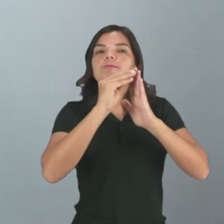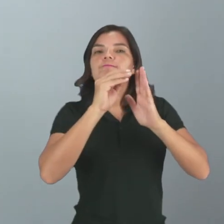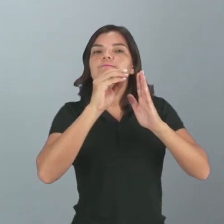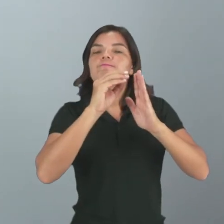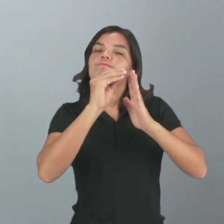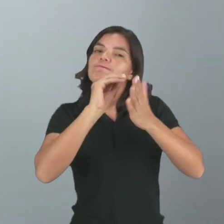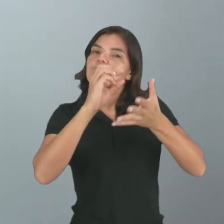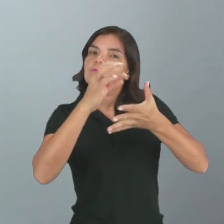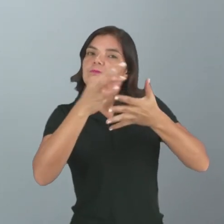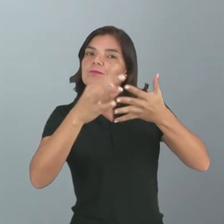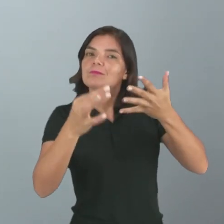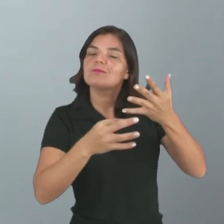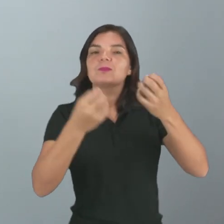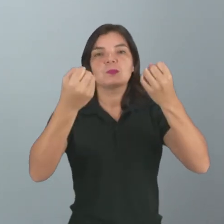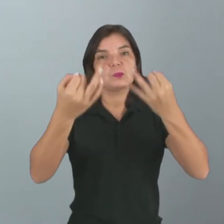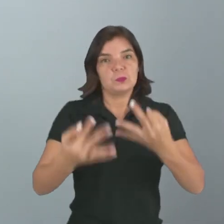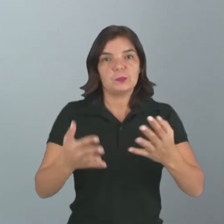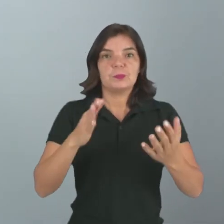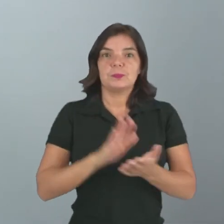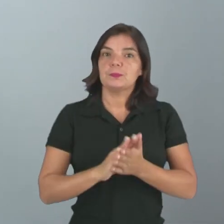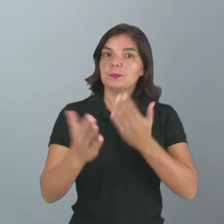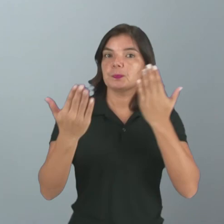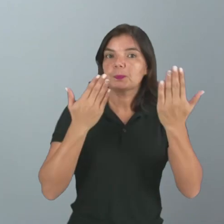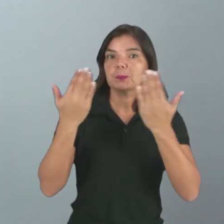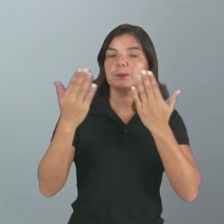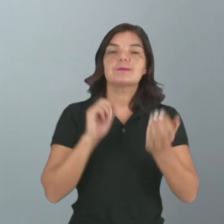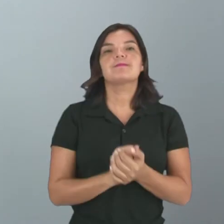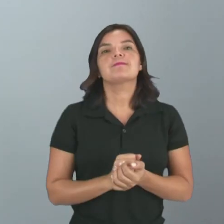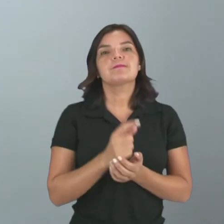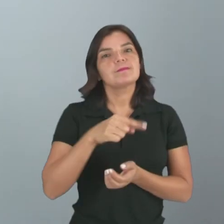né? Da onde que eu estou fazendo uma certa comparação.